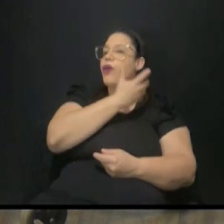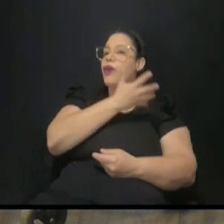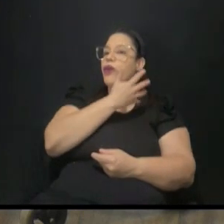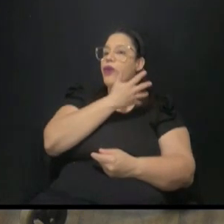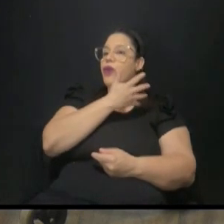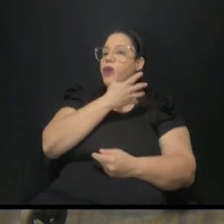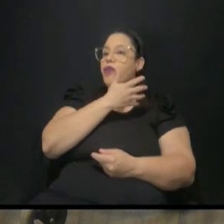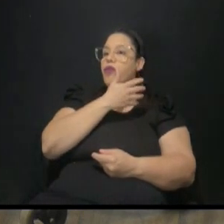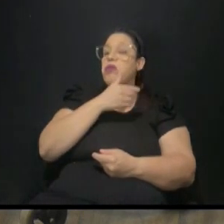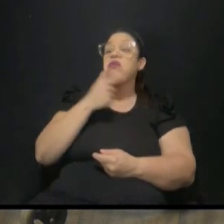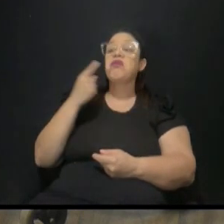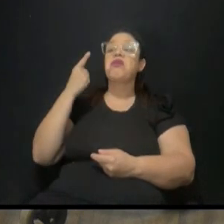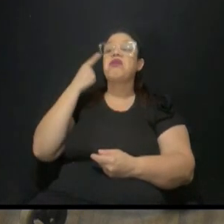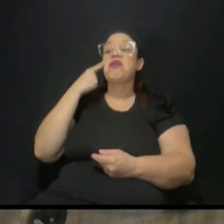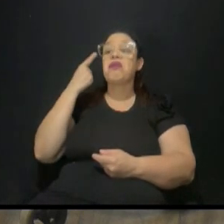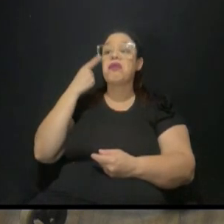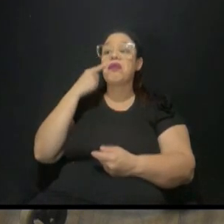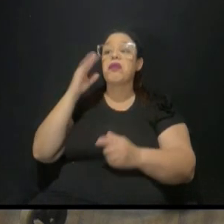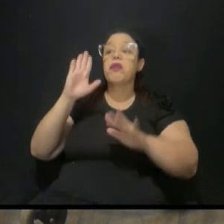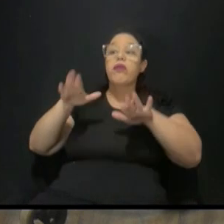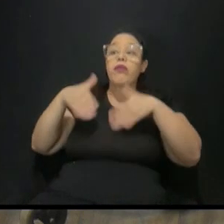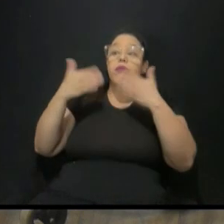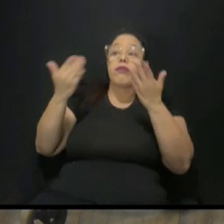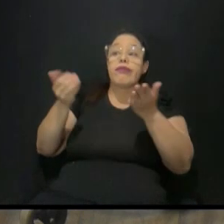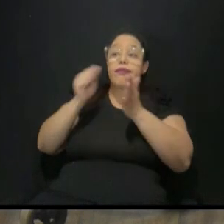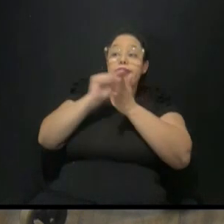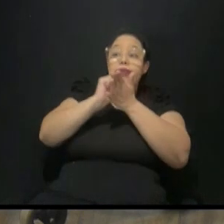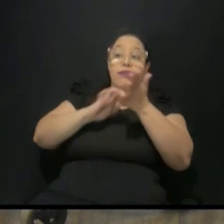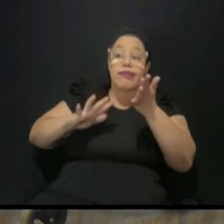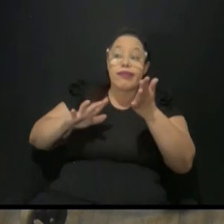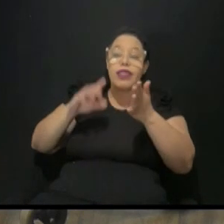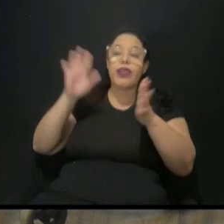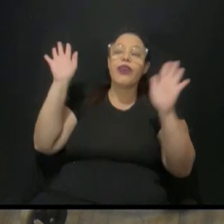é essa atividade. Olá, Luana.